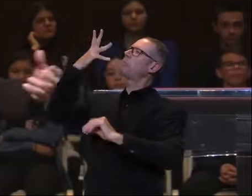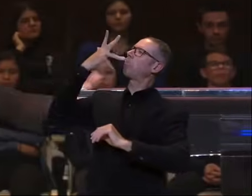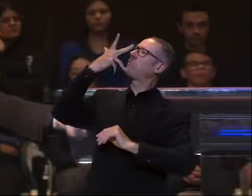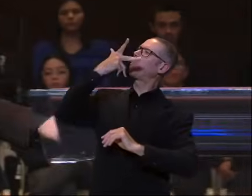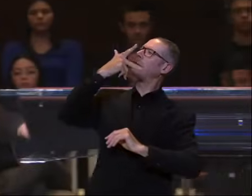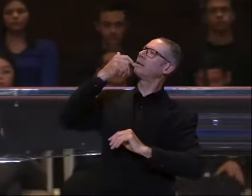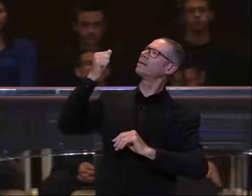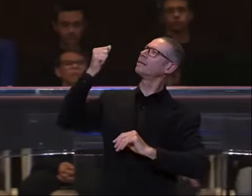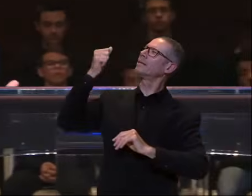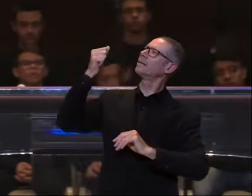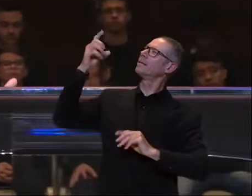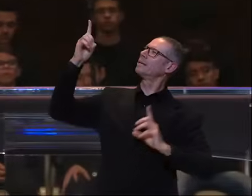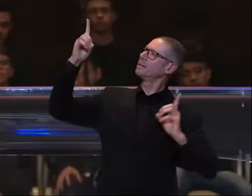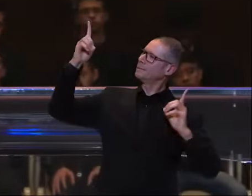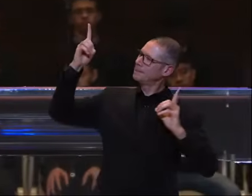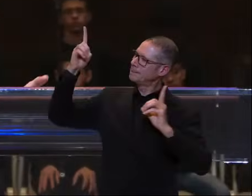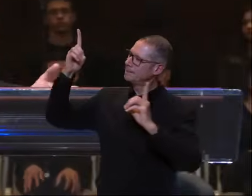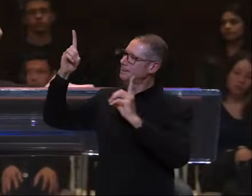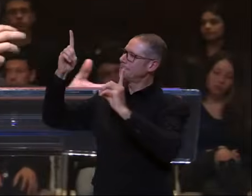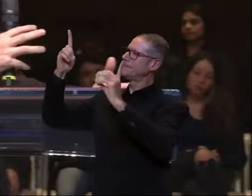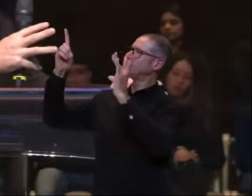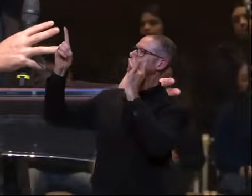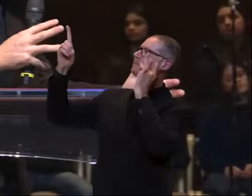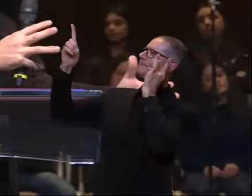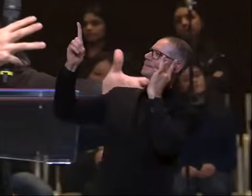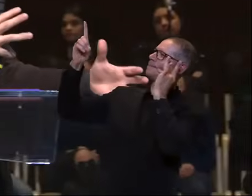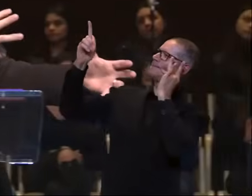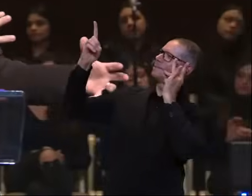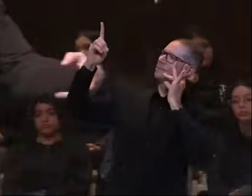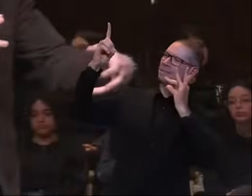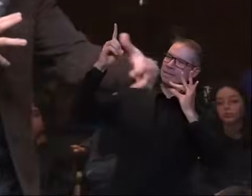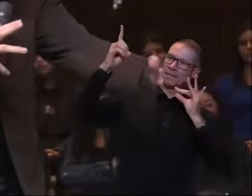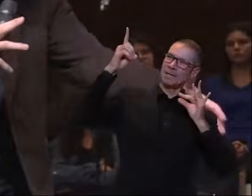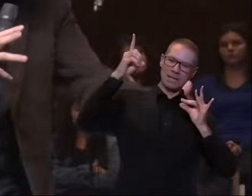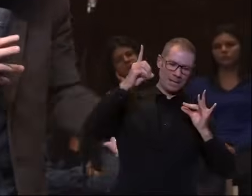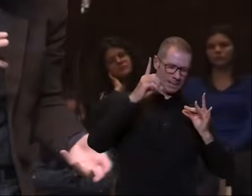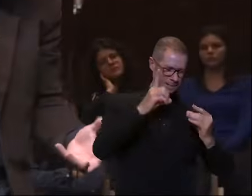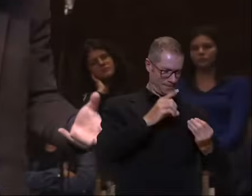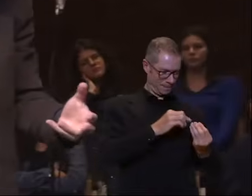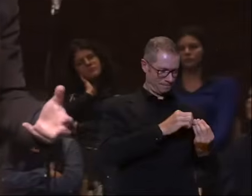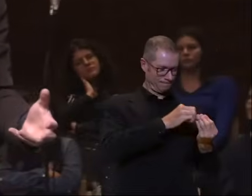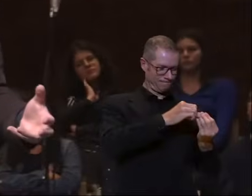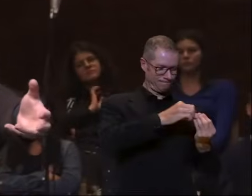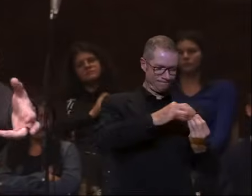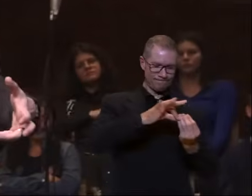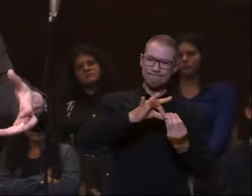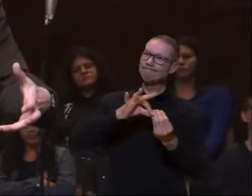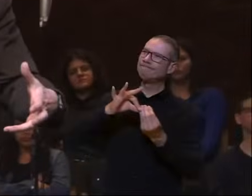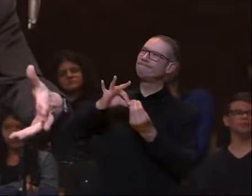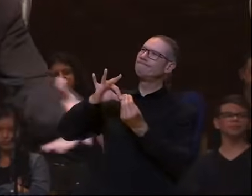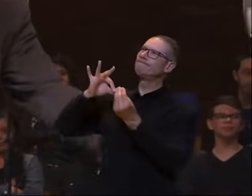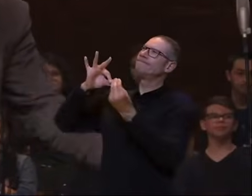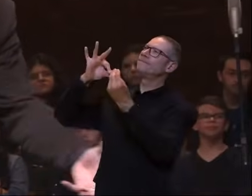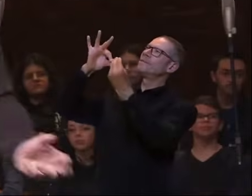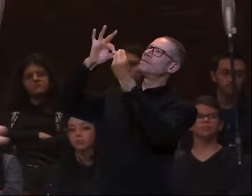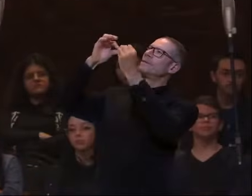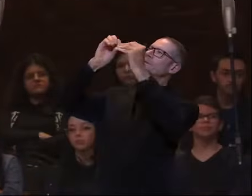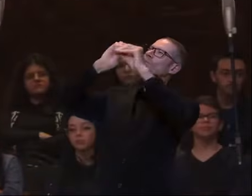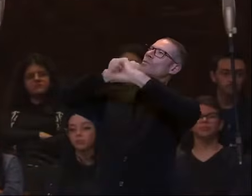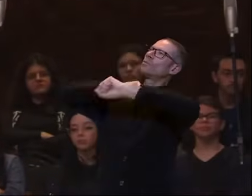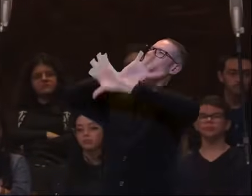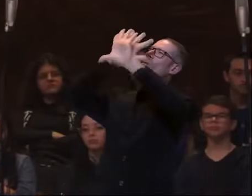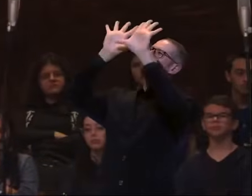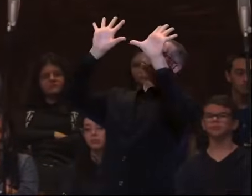Quando a gente está na presença dEle, Ele nos leva para um lugar de glória. um lugar de